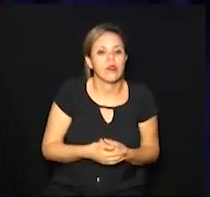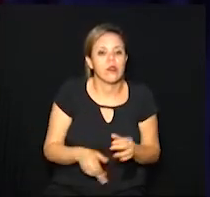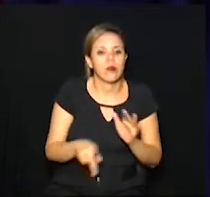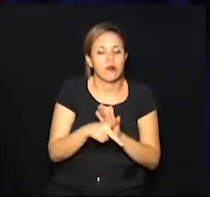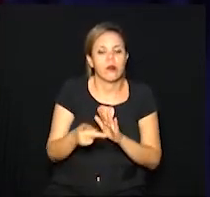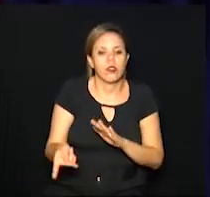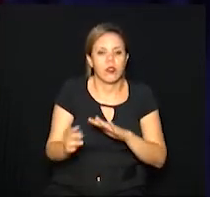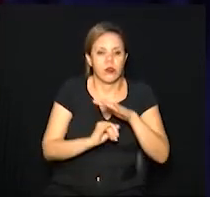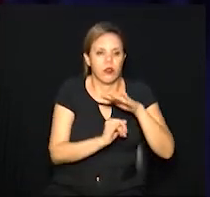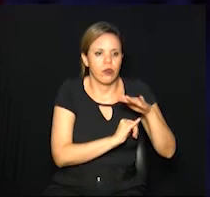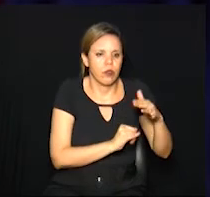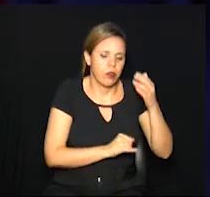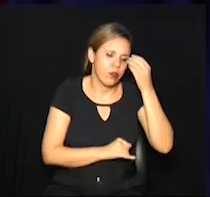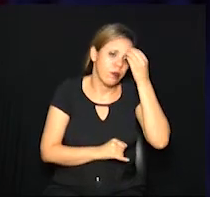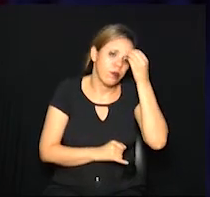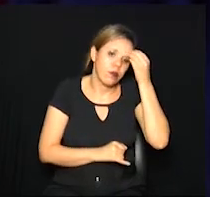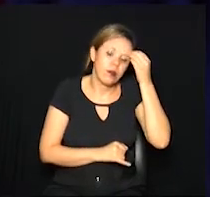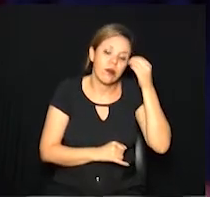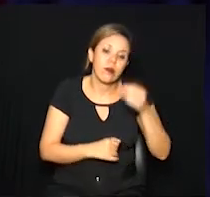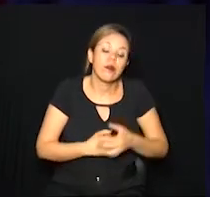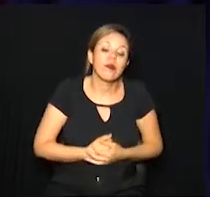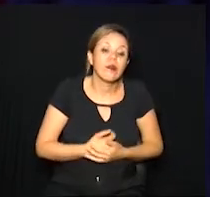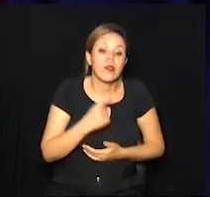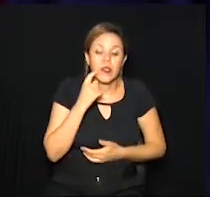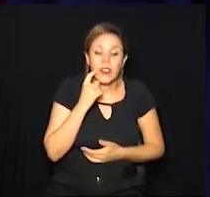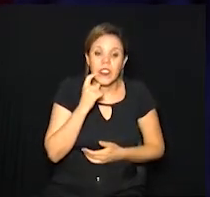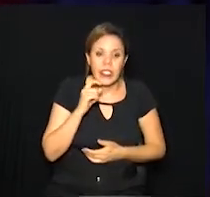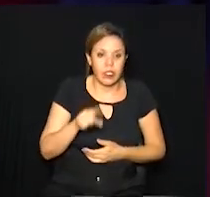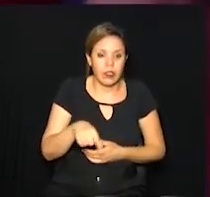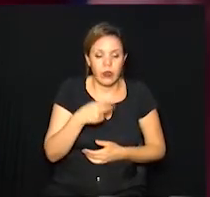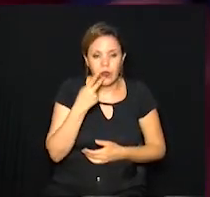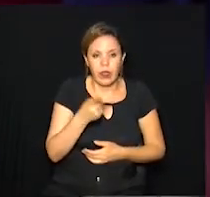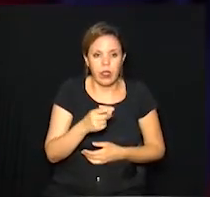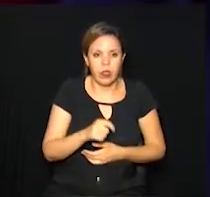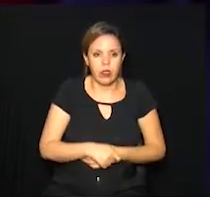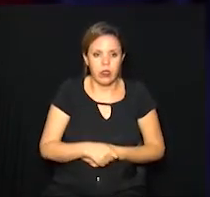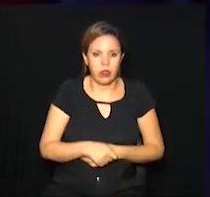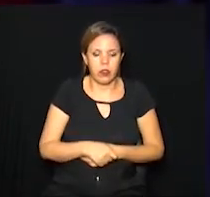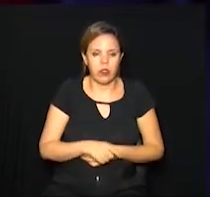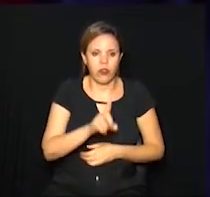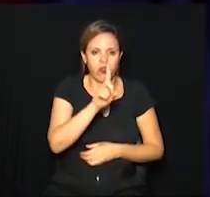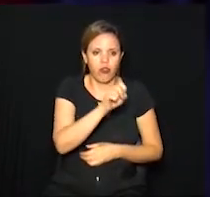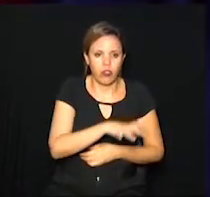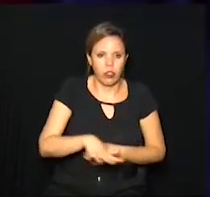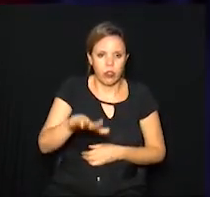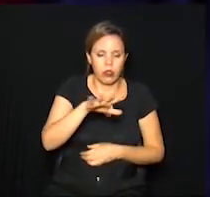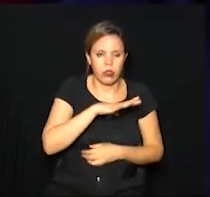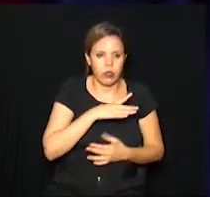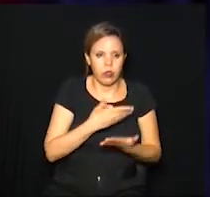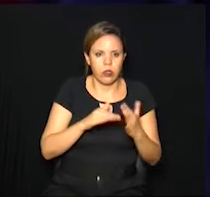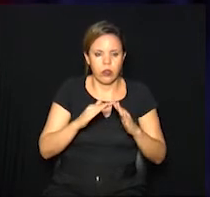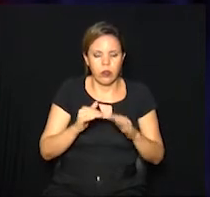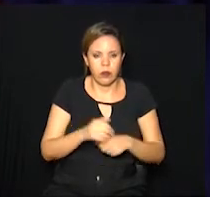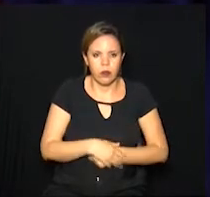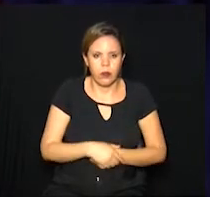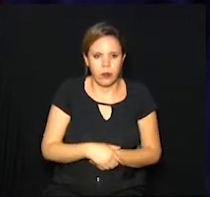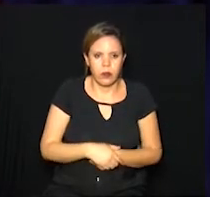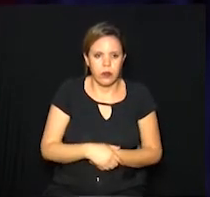próprias instituições, né? E isso eu digo, nas diretorias das escolas,